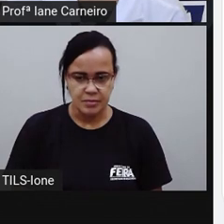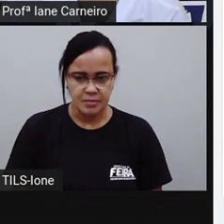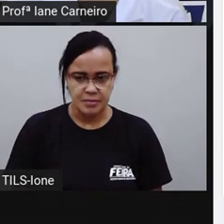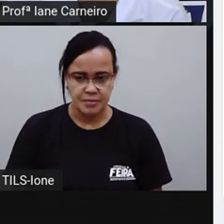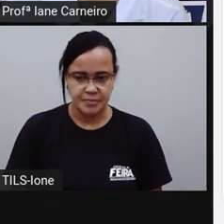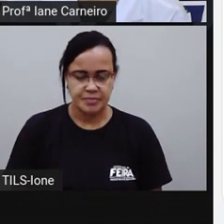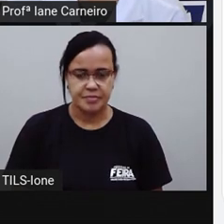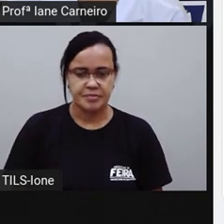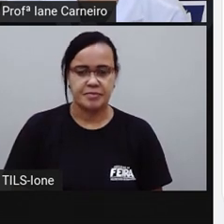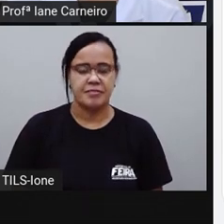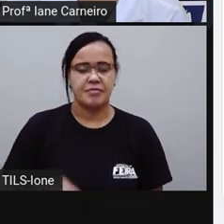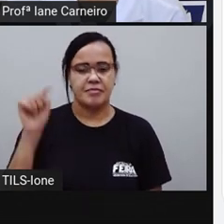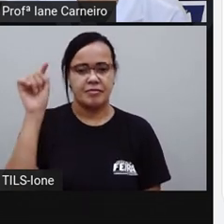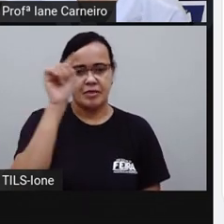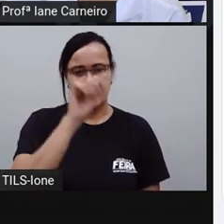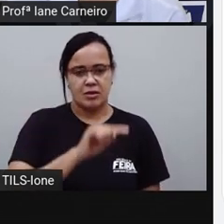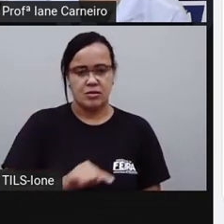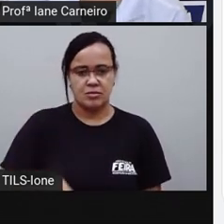do triângulo vai ser o quê?